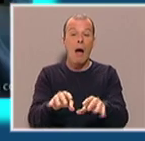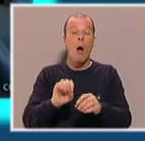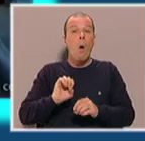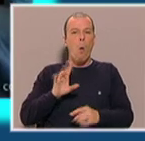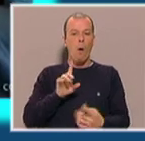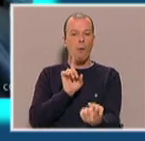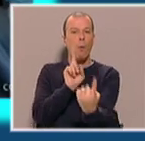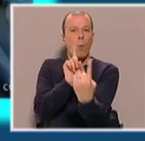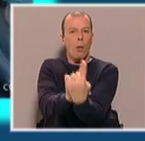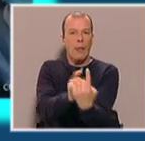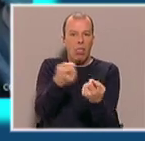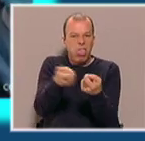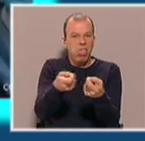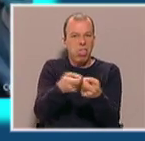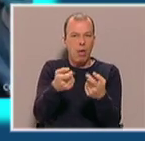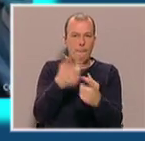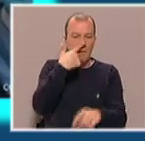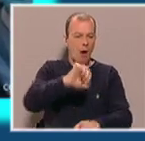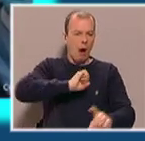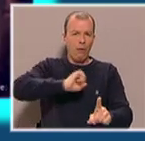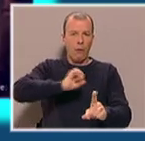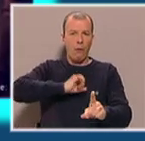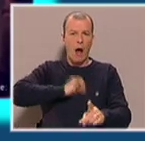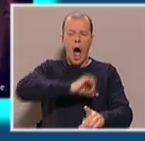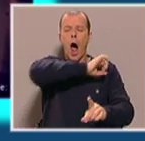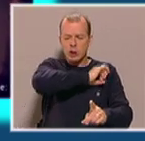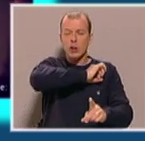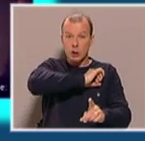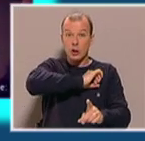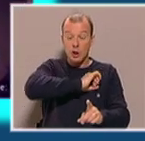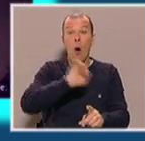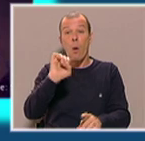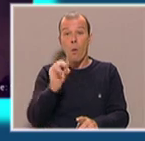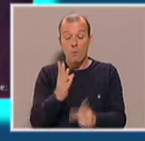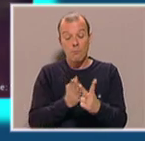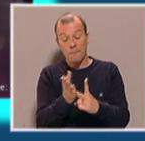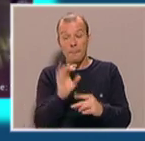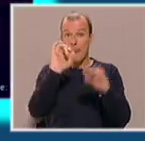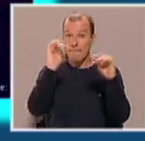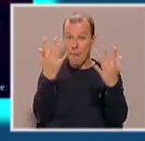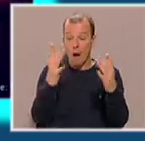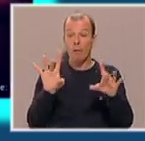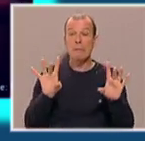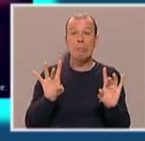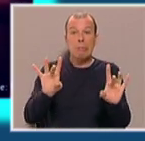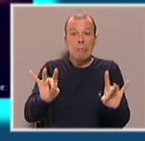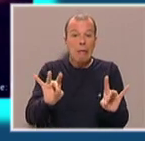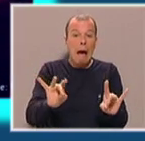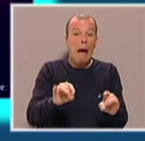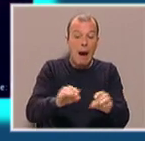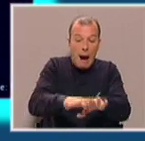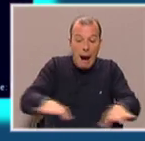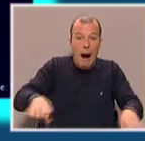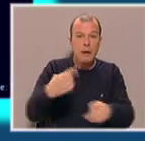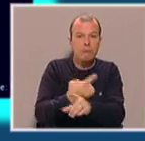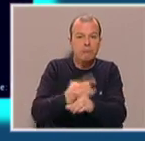por contacto próximo com alguém que tosse ou espirra, ou se as mãos tiverem estado em contacto com gotículas em